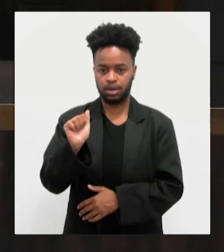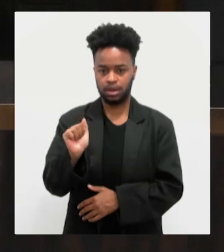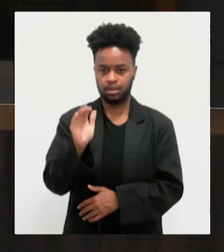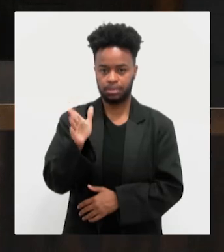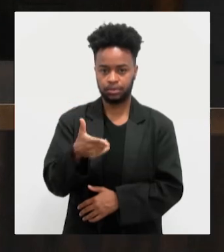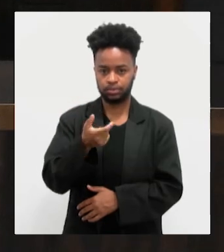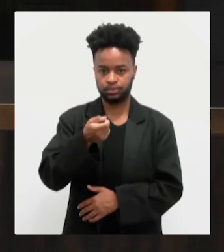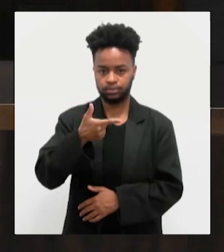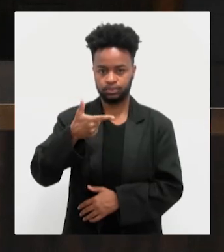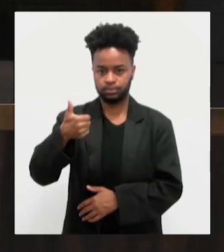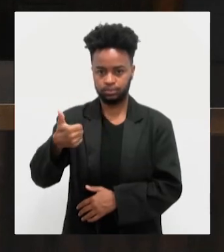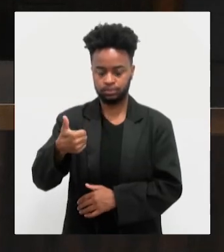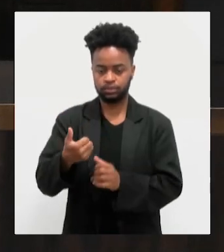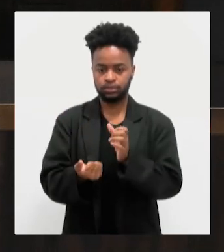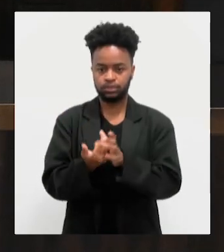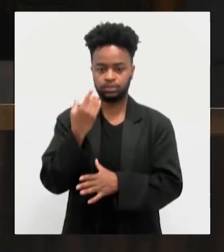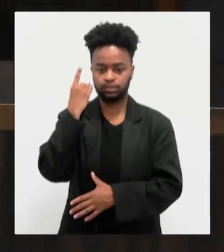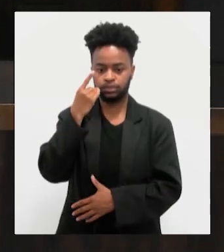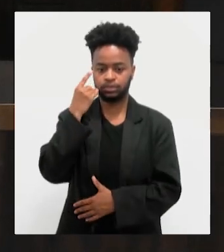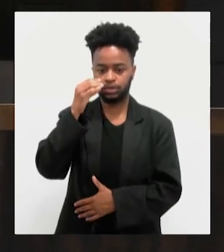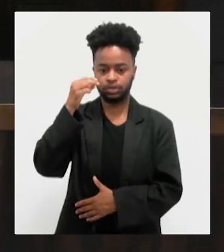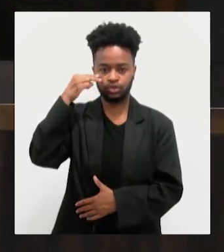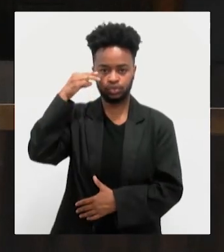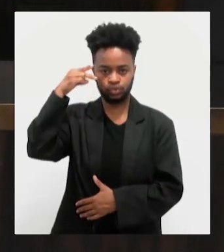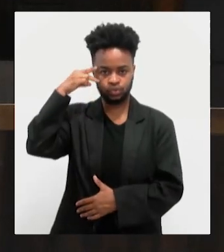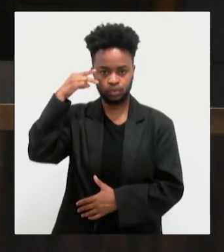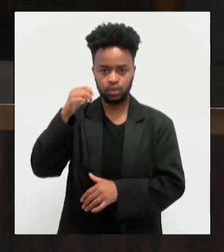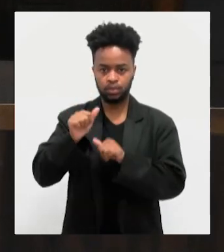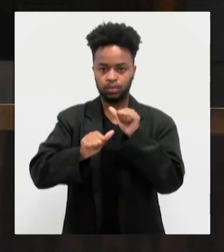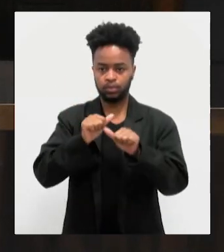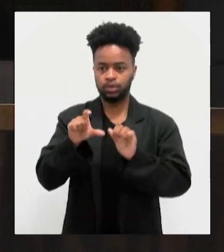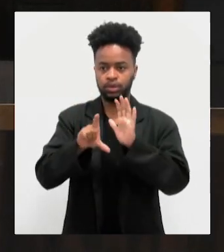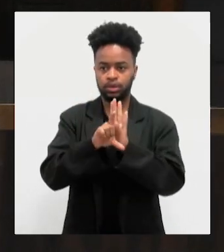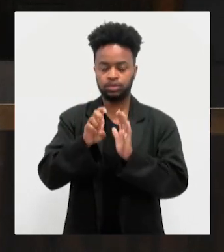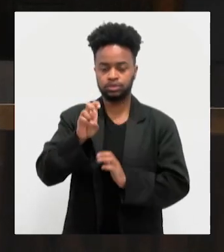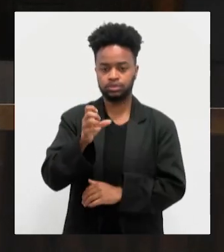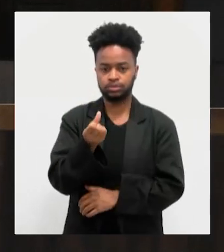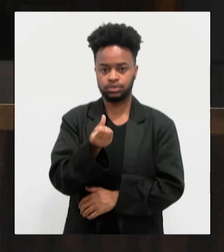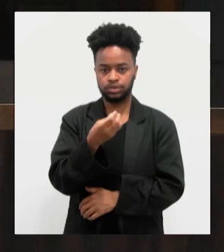4167/2021, de autoria da deputada Tia Ju, que altera a lei número